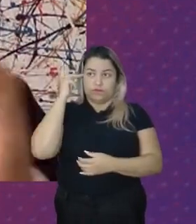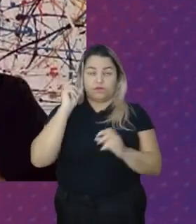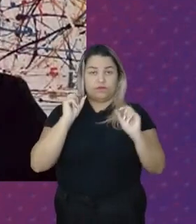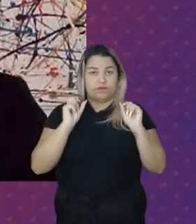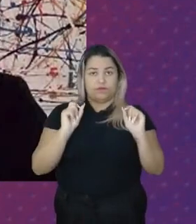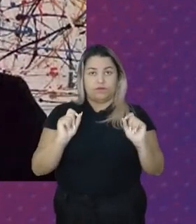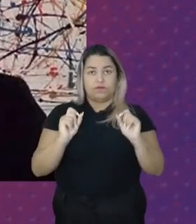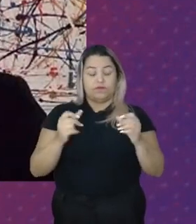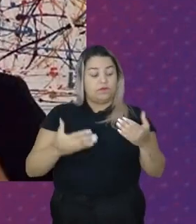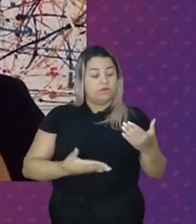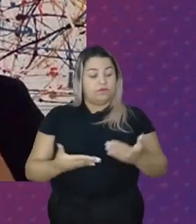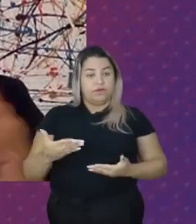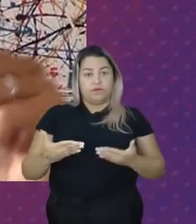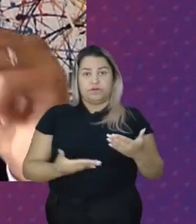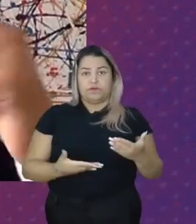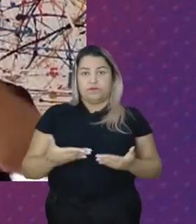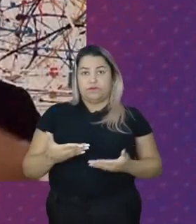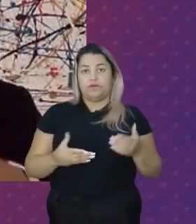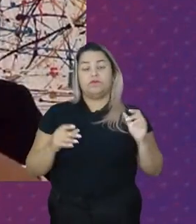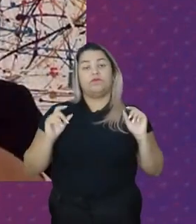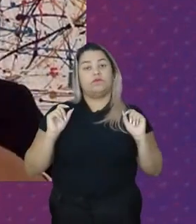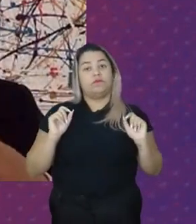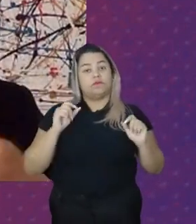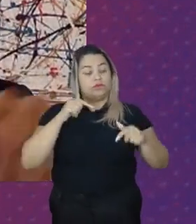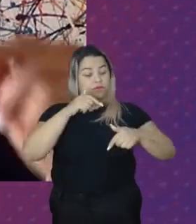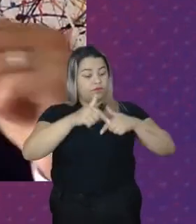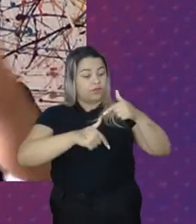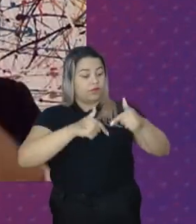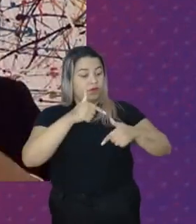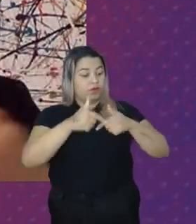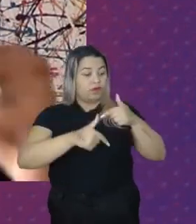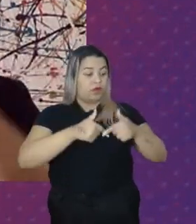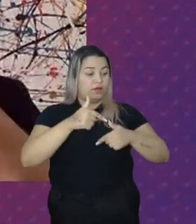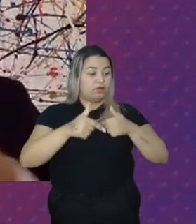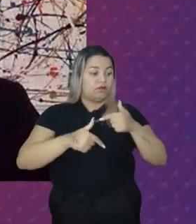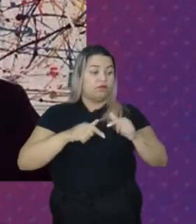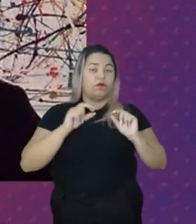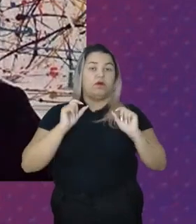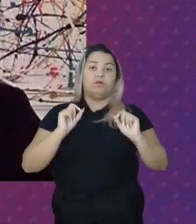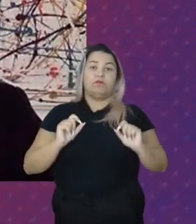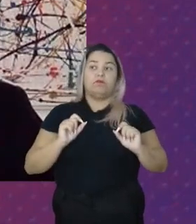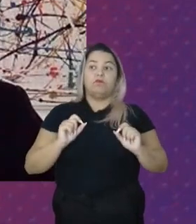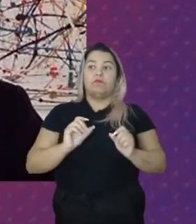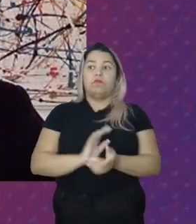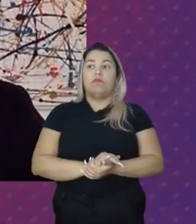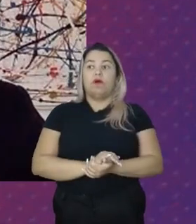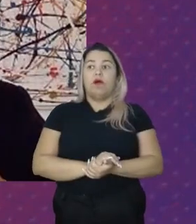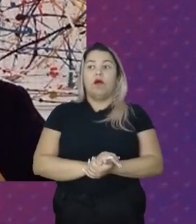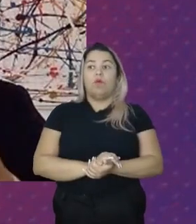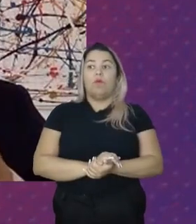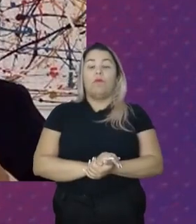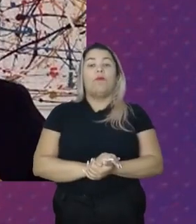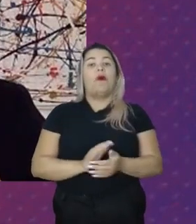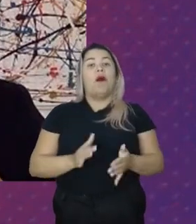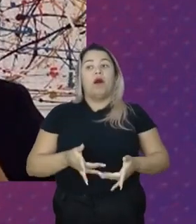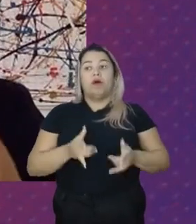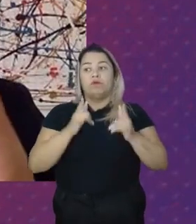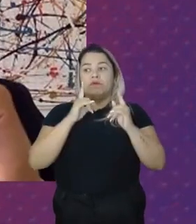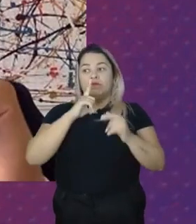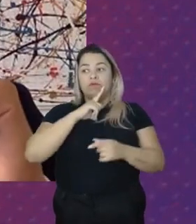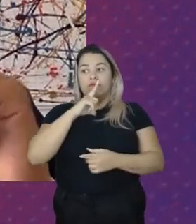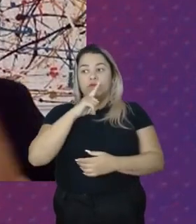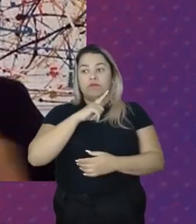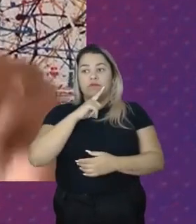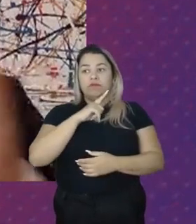que empregados, trabalhadoras, né, que se empregassem sem registro prévio, elas